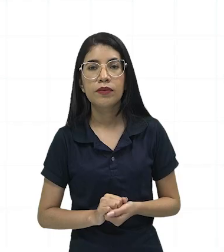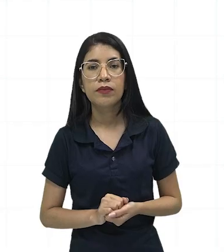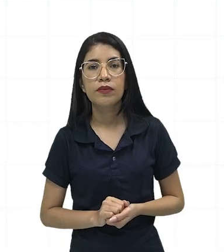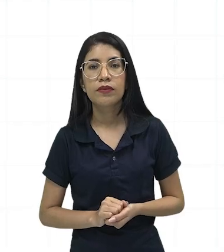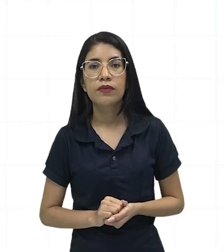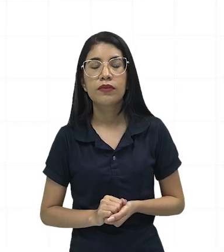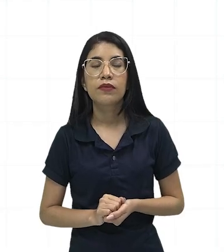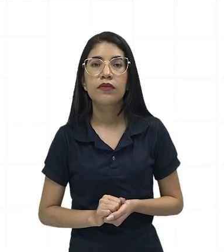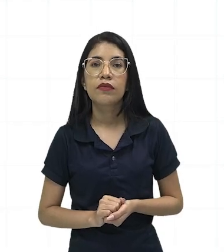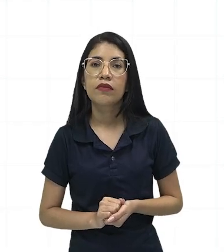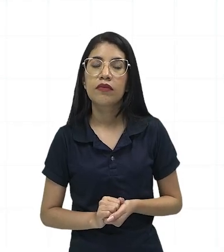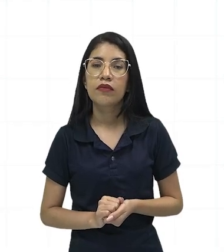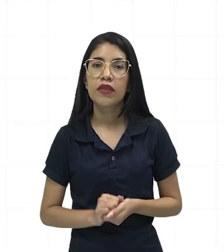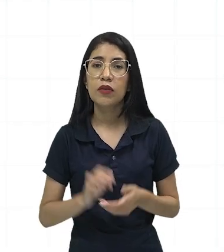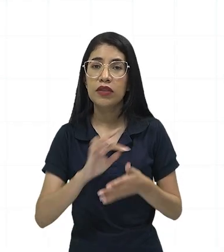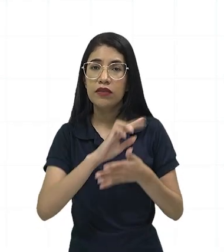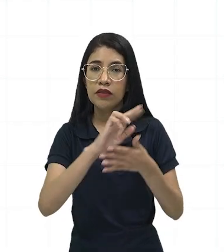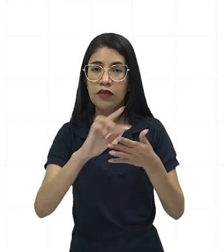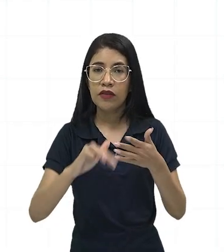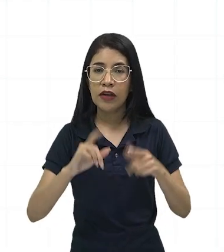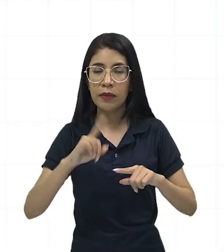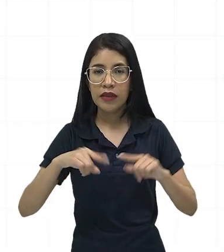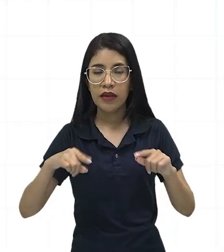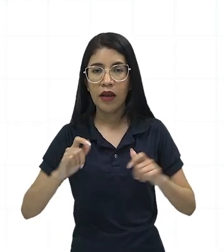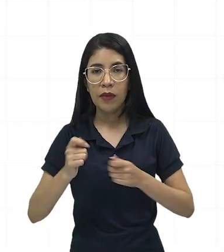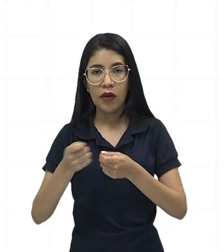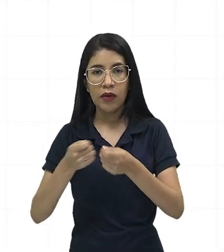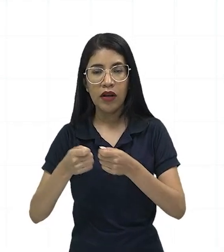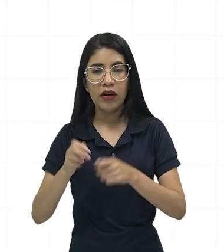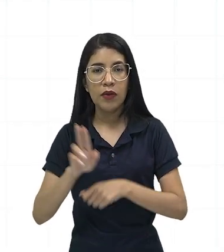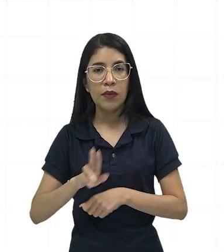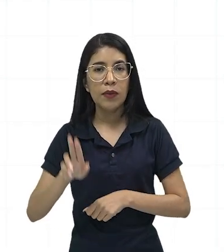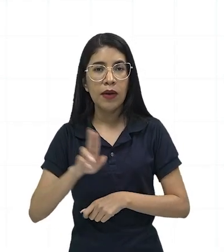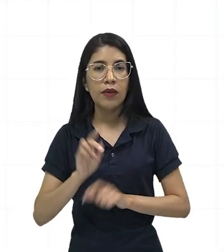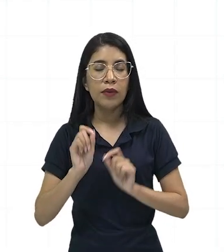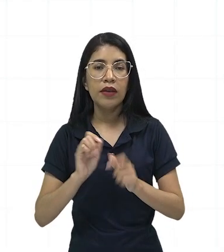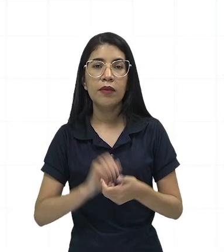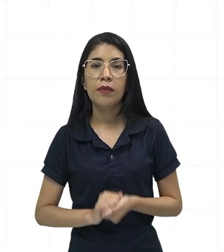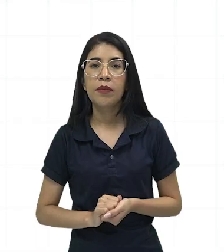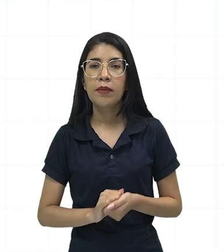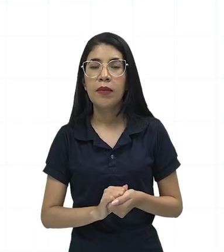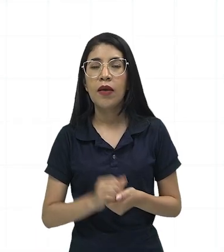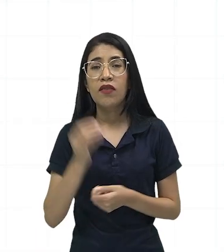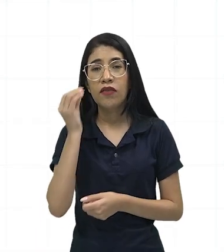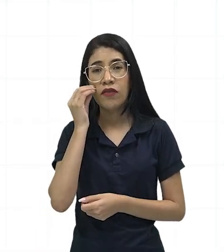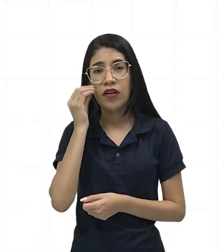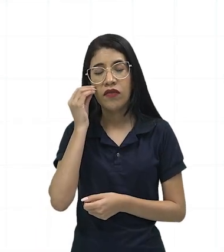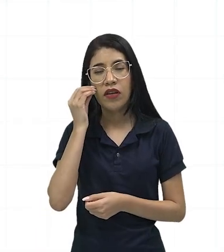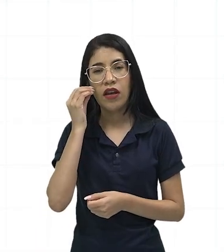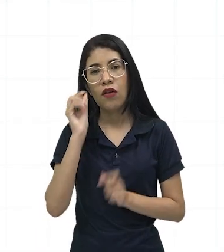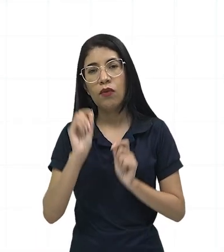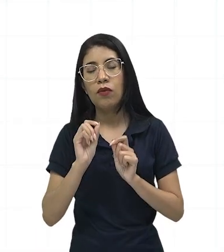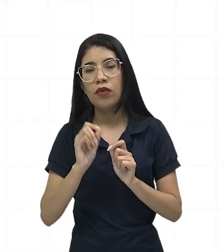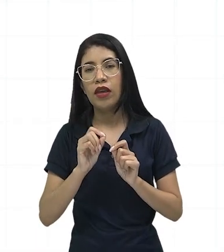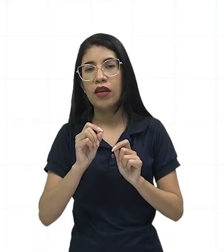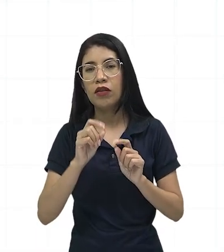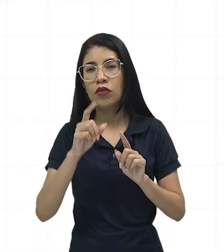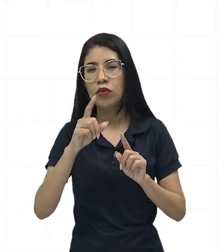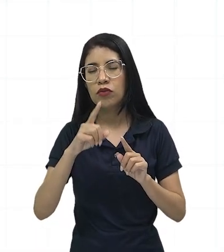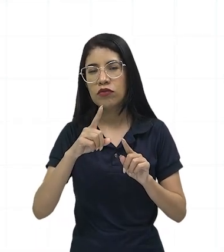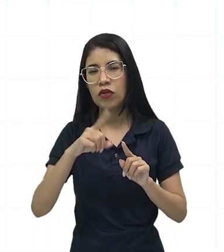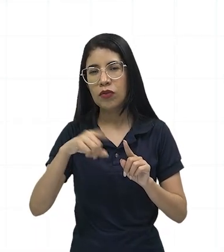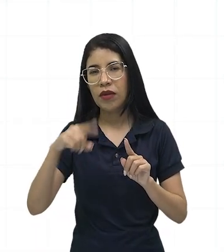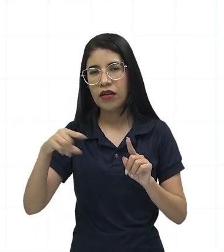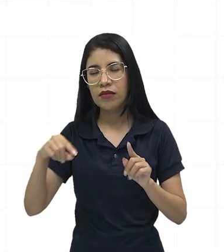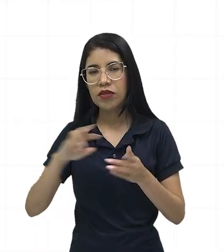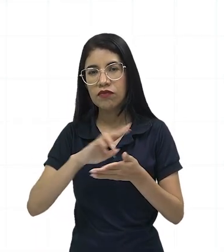esses dispositivos de controle, eles são usados para medir diferentes parâmetros do circuito. Que